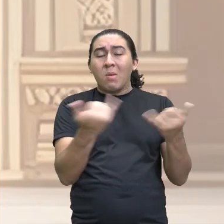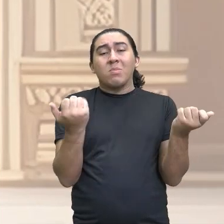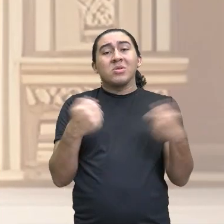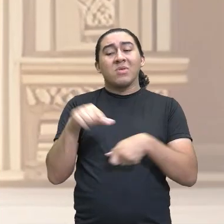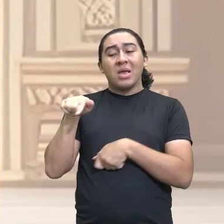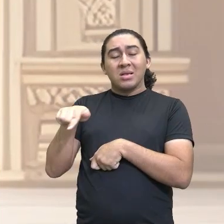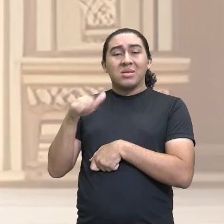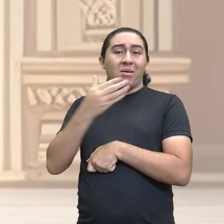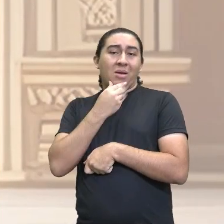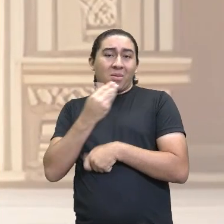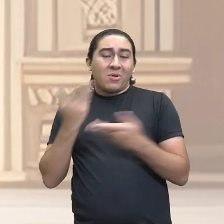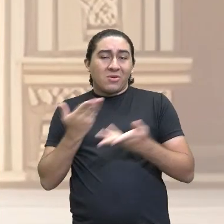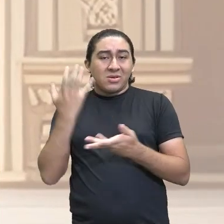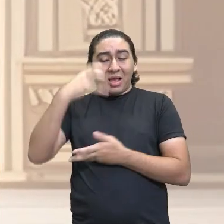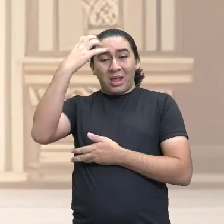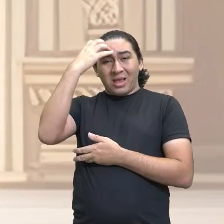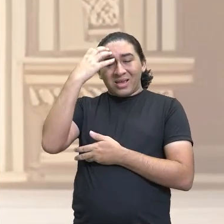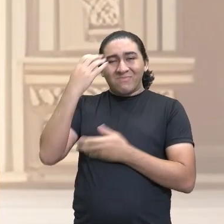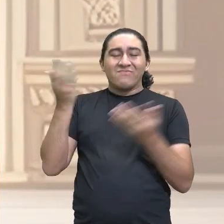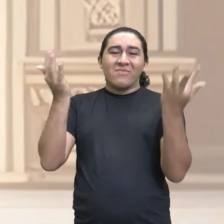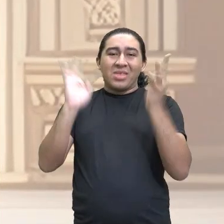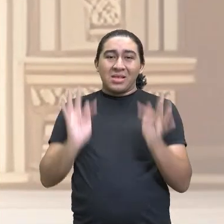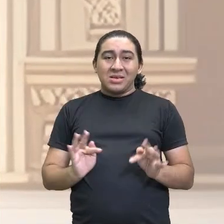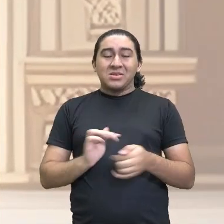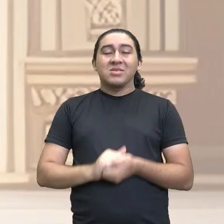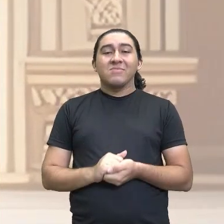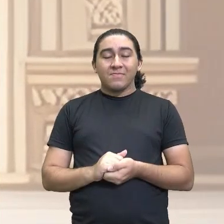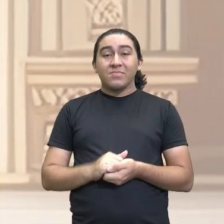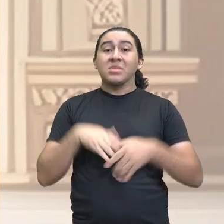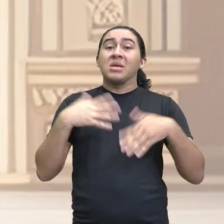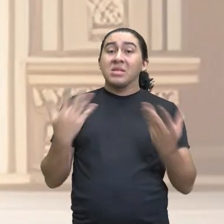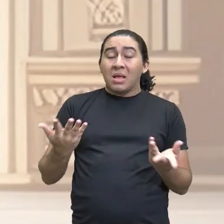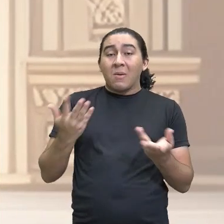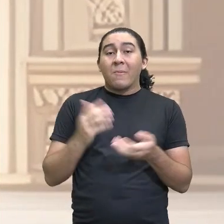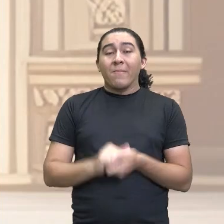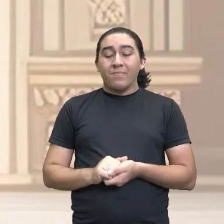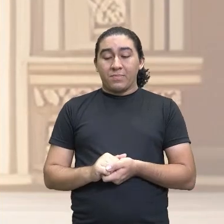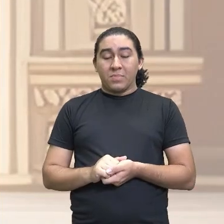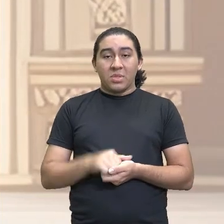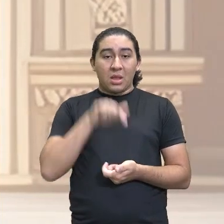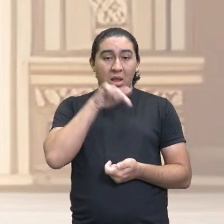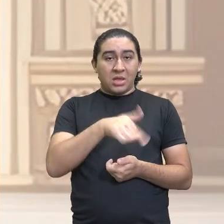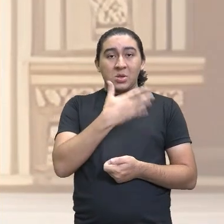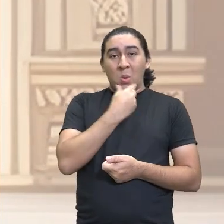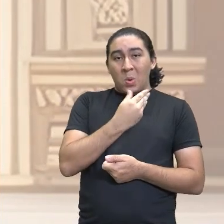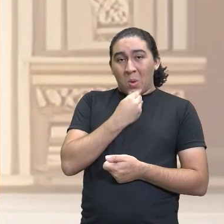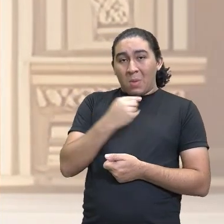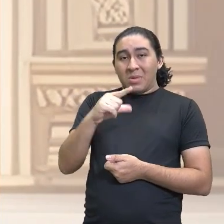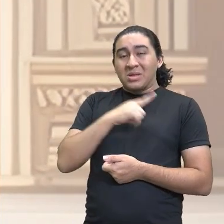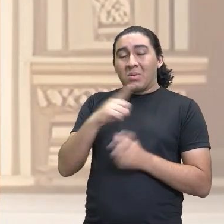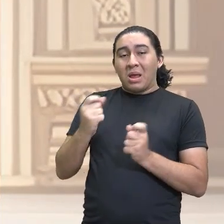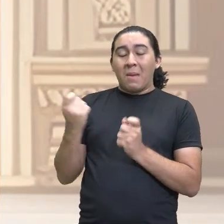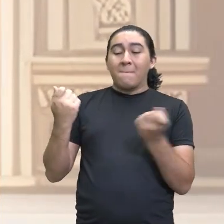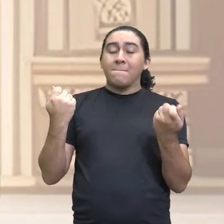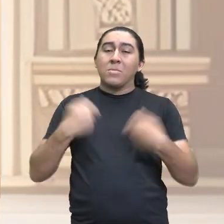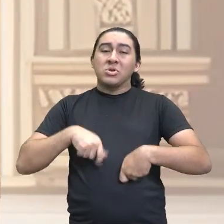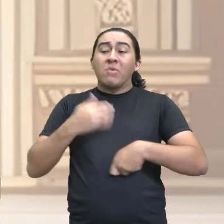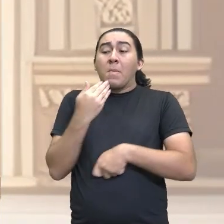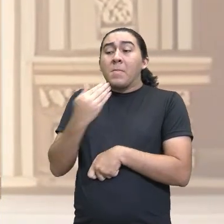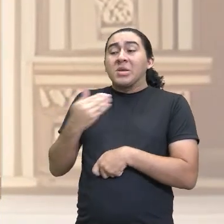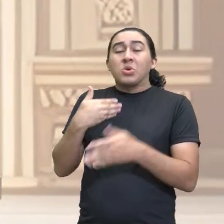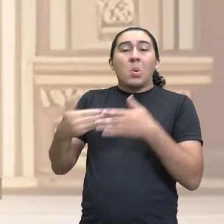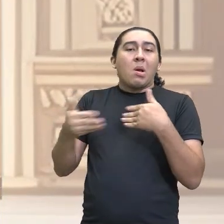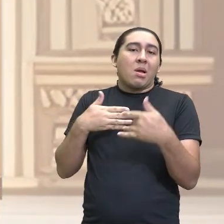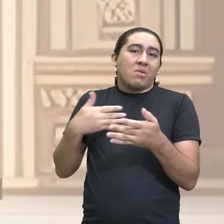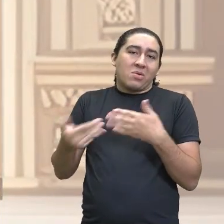tirar a tristeza do Rajá. Como recompensa, o Brahmane foi presenteado com a oportunidade de pedir o que quisesse no